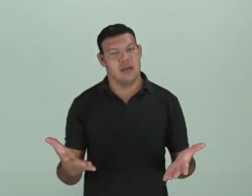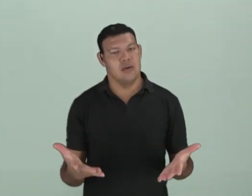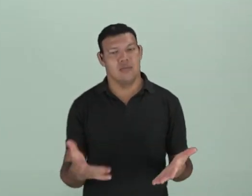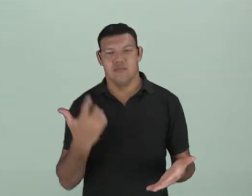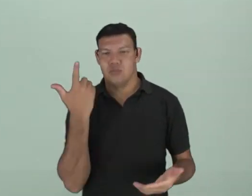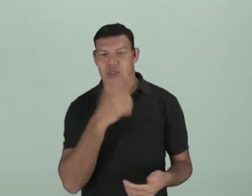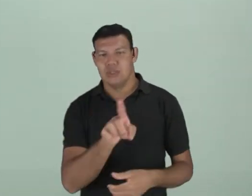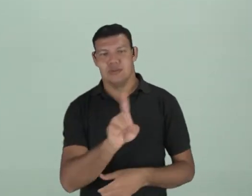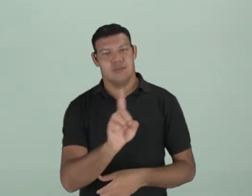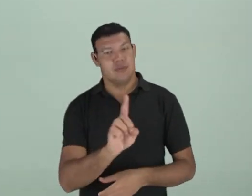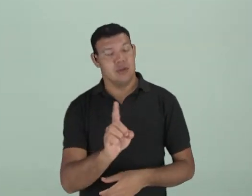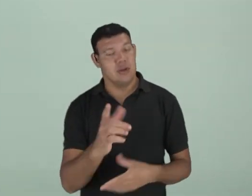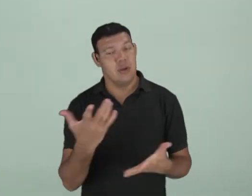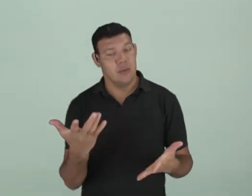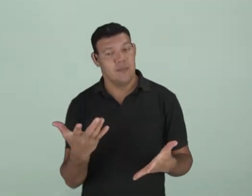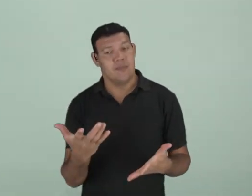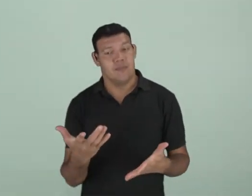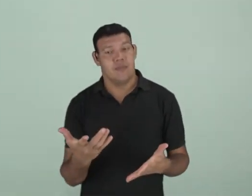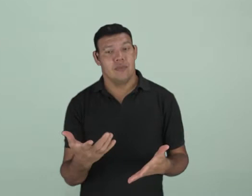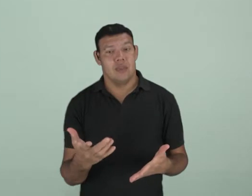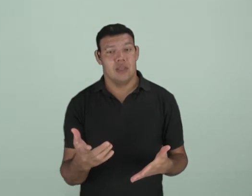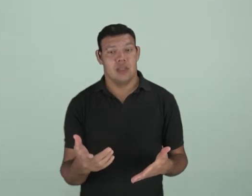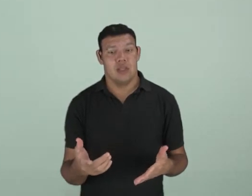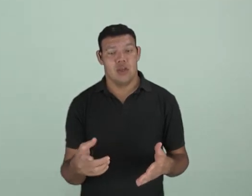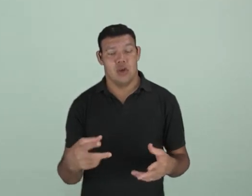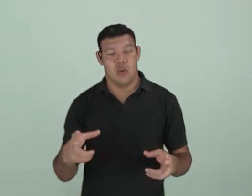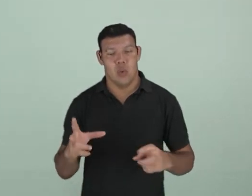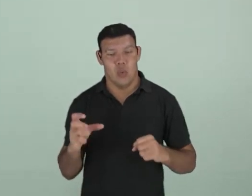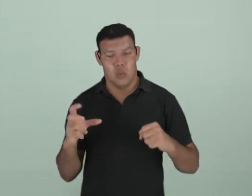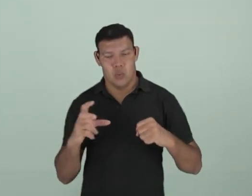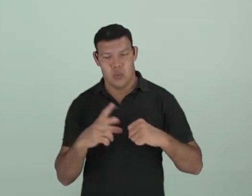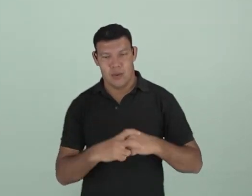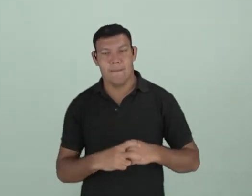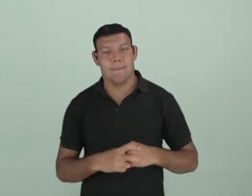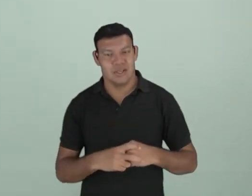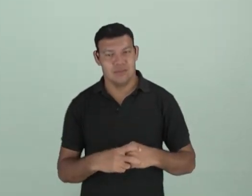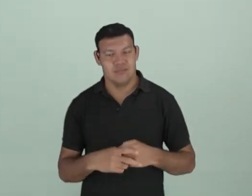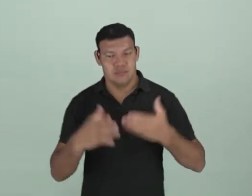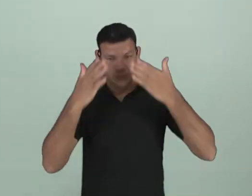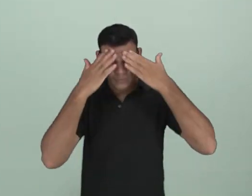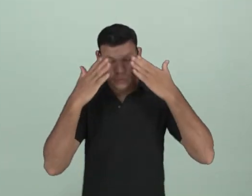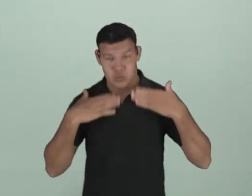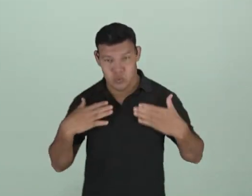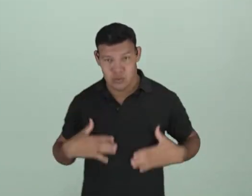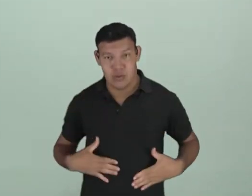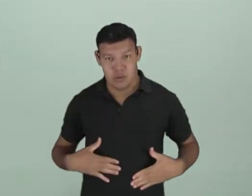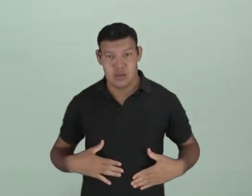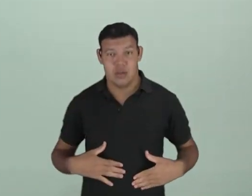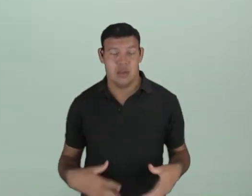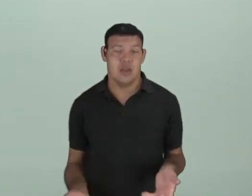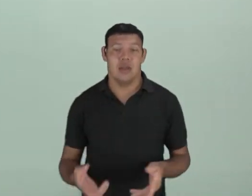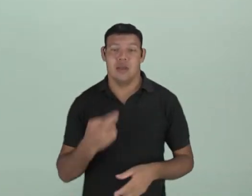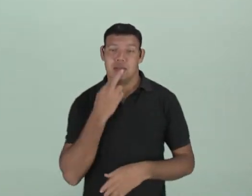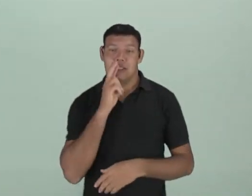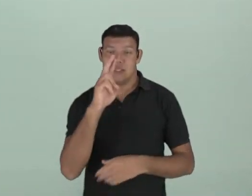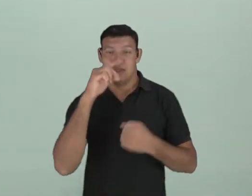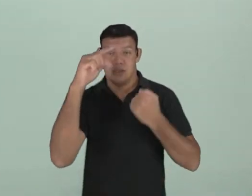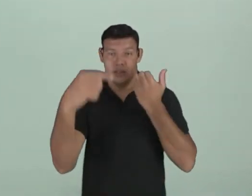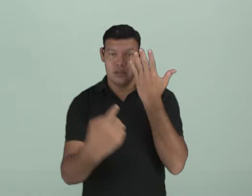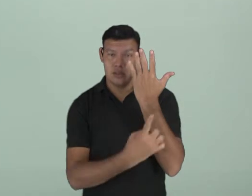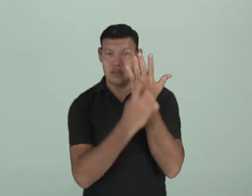barrar esse organismo, então o vírus chegou e se instalou no seu organismo. A resposta imune